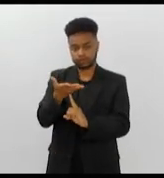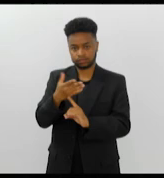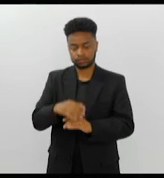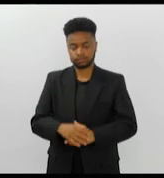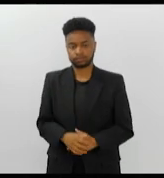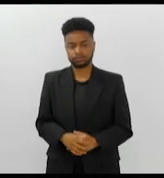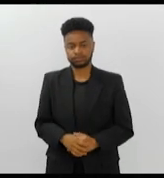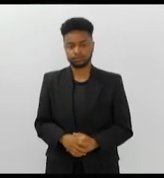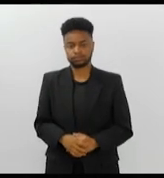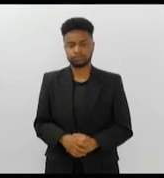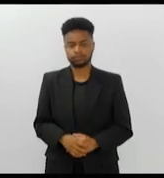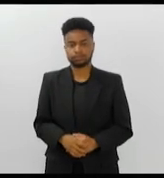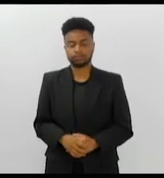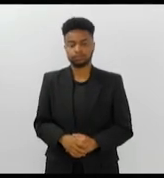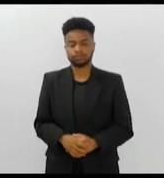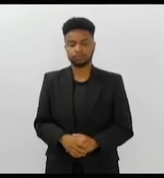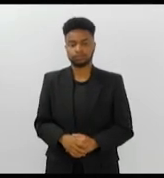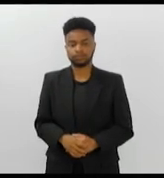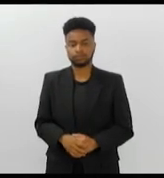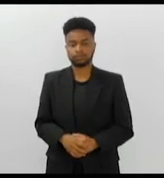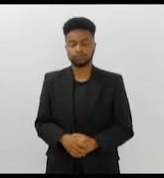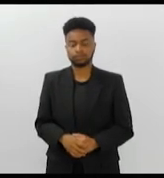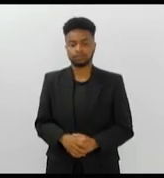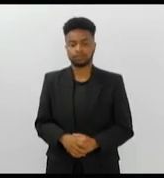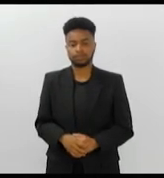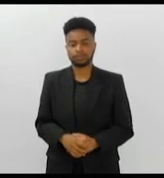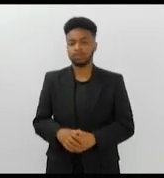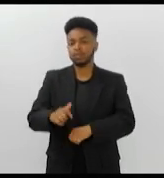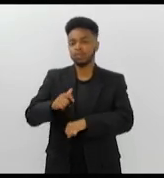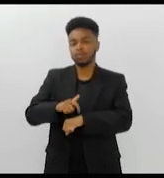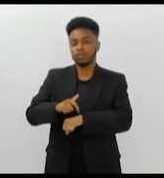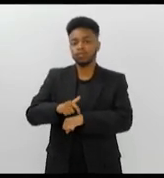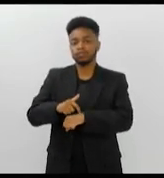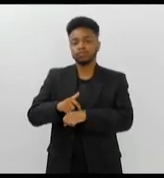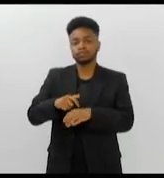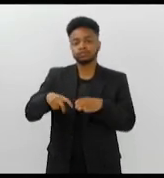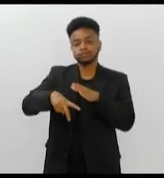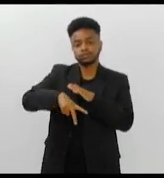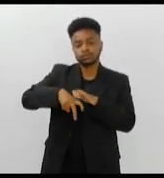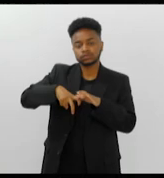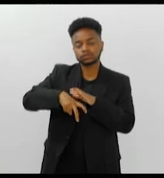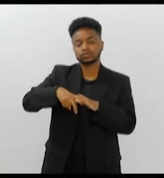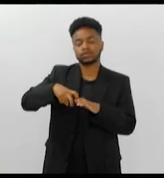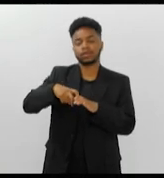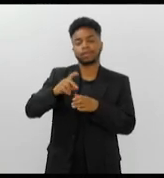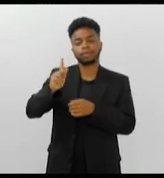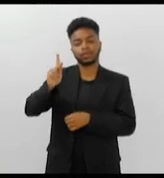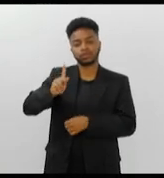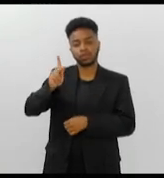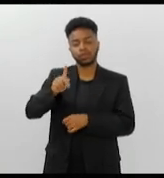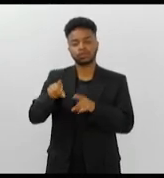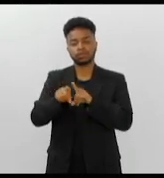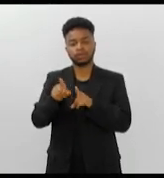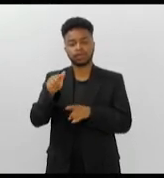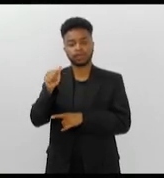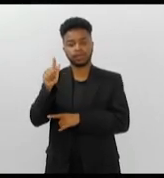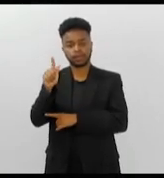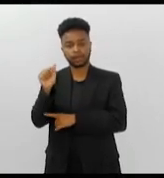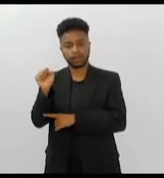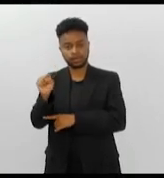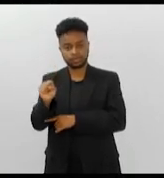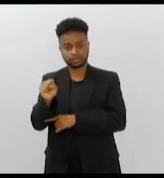ambiental na produção de petróleo e gás essa